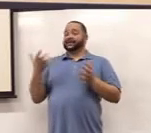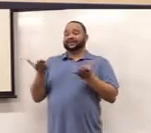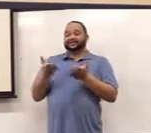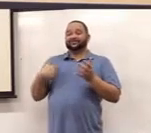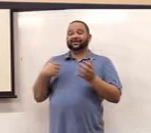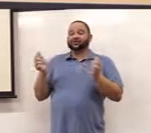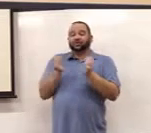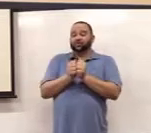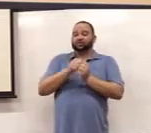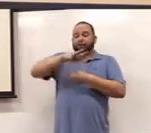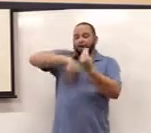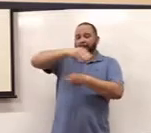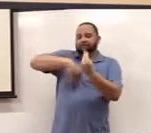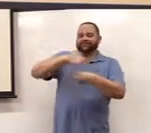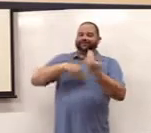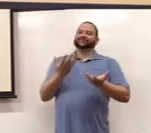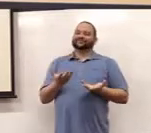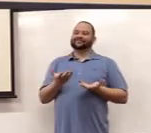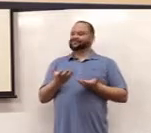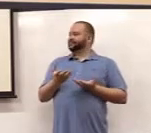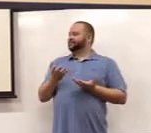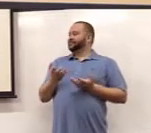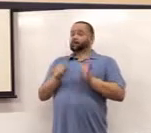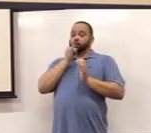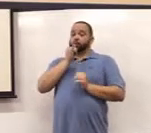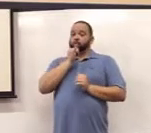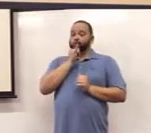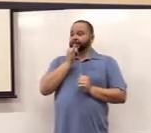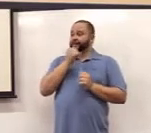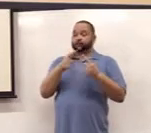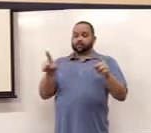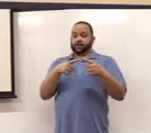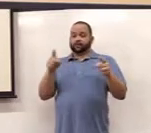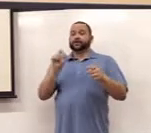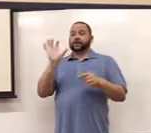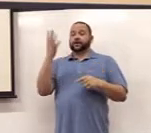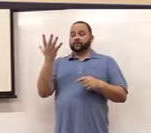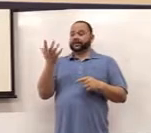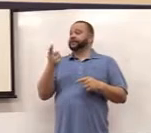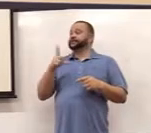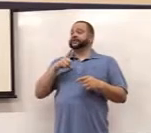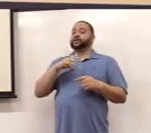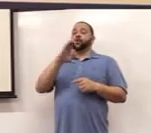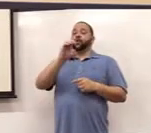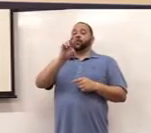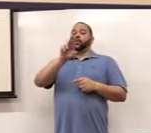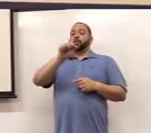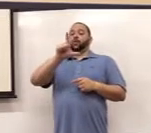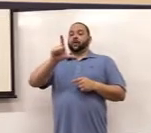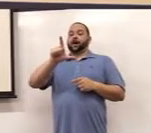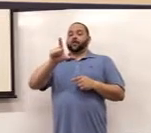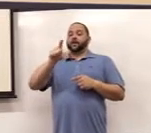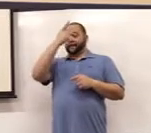A sinfonia vem desse momento aí. Um exemplo de música que acontece desse jeito é a música coral. Um coral cantando